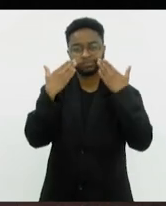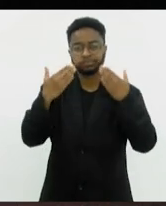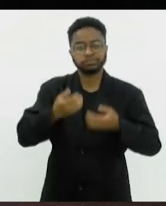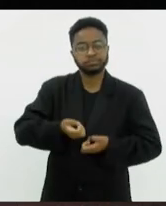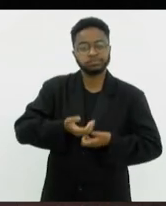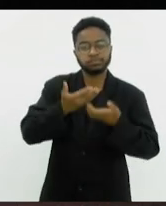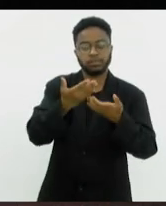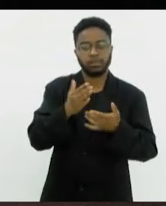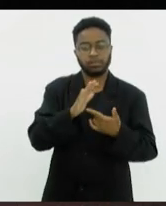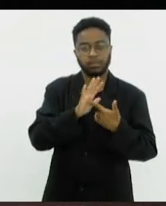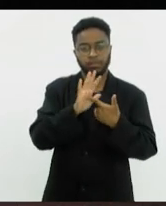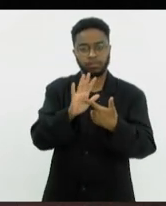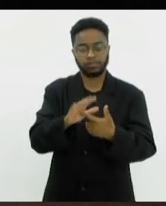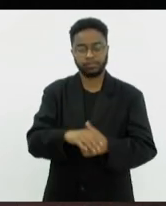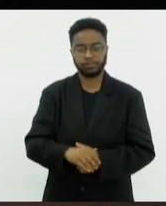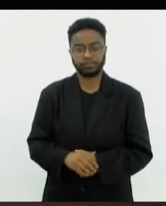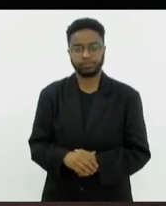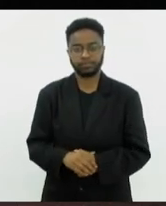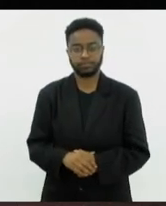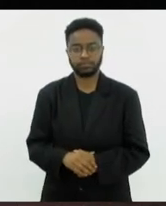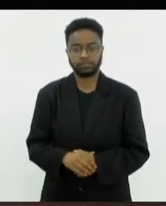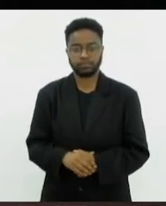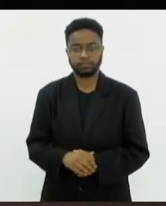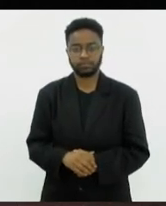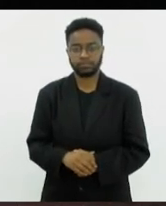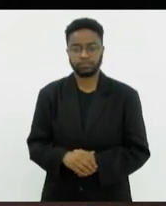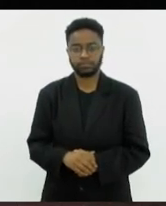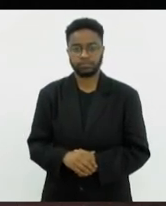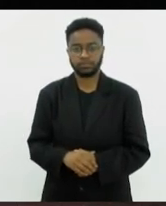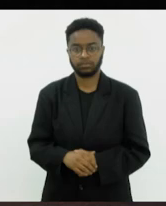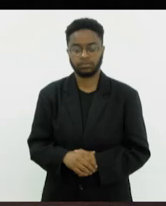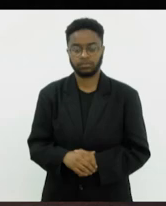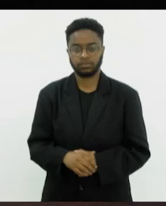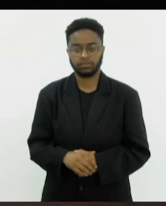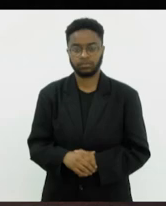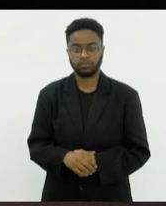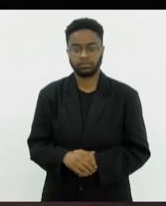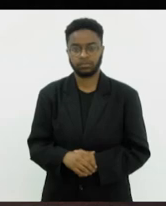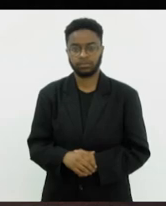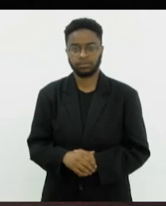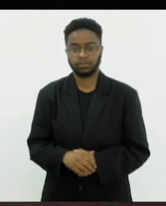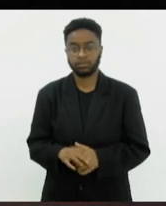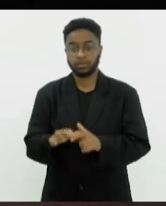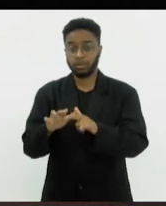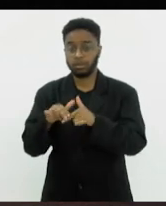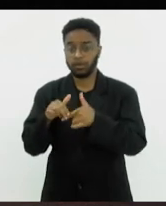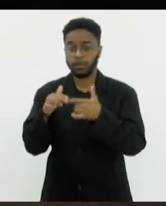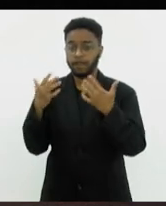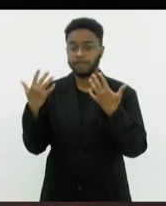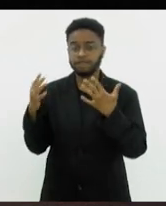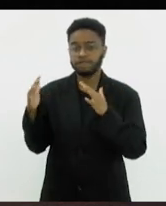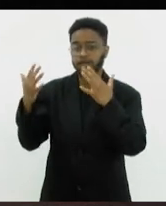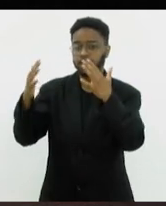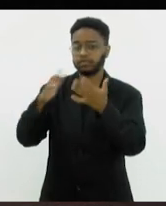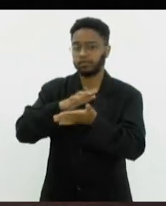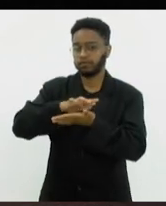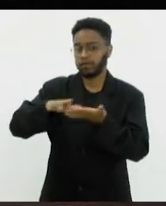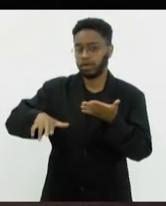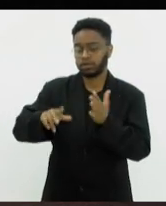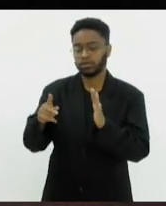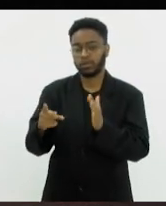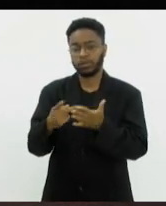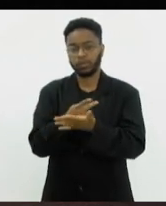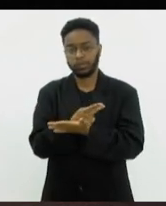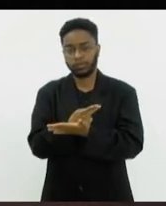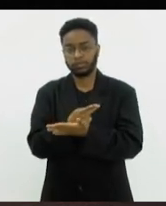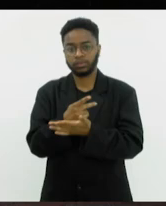muita expressão, quer seja pelos mais diversos festejos que acontecem em